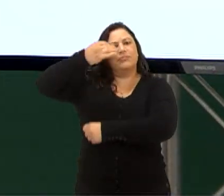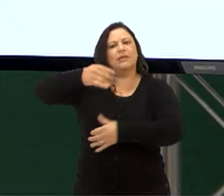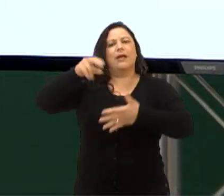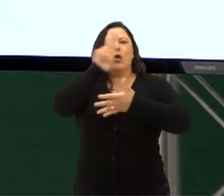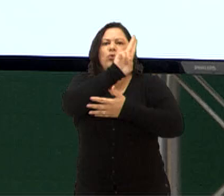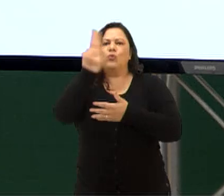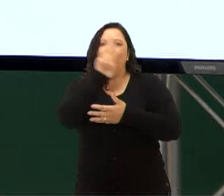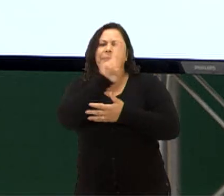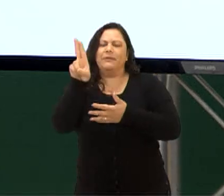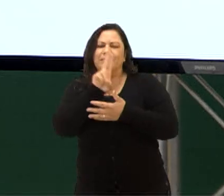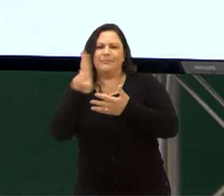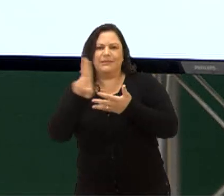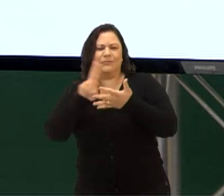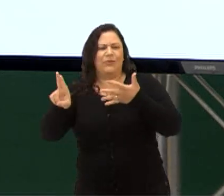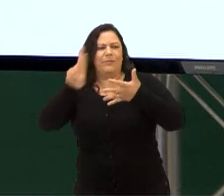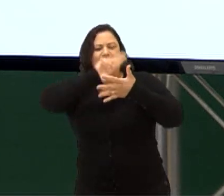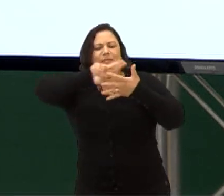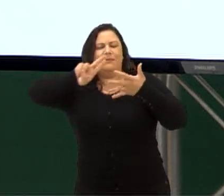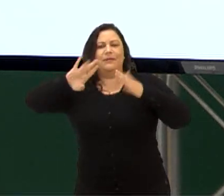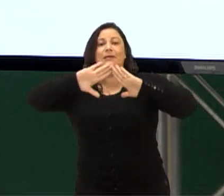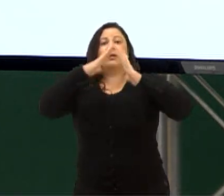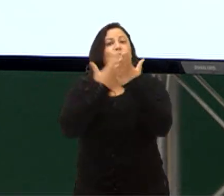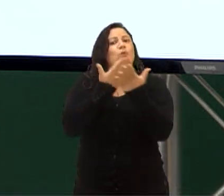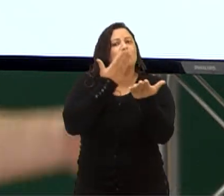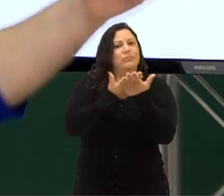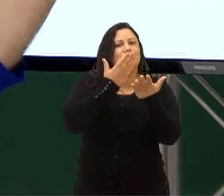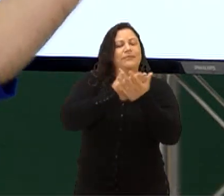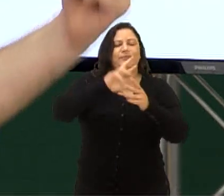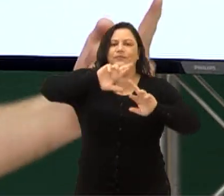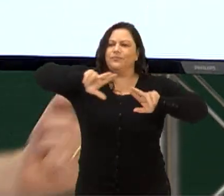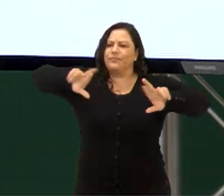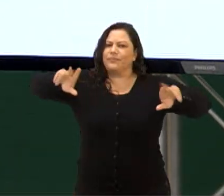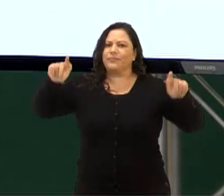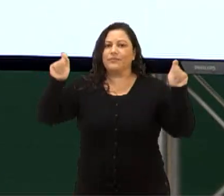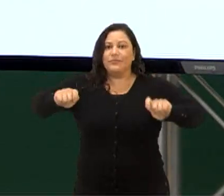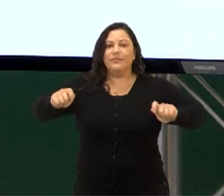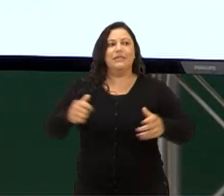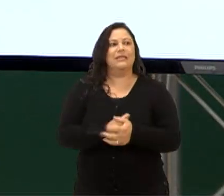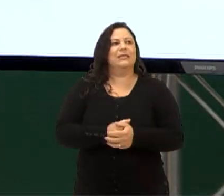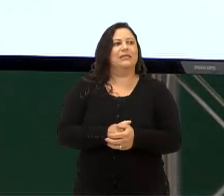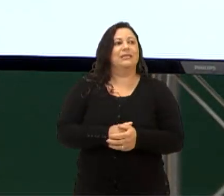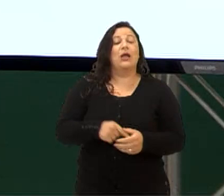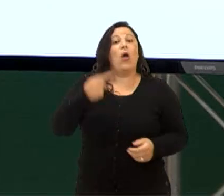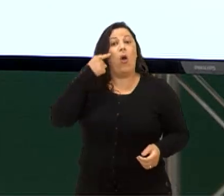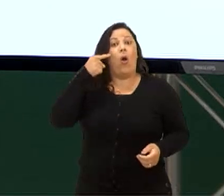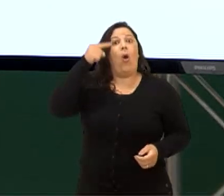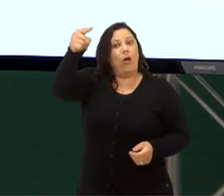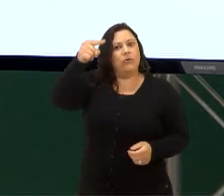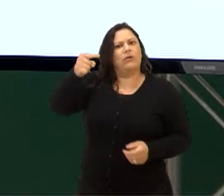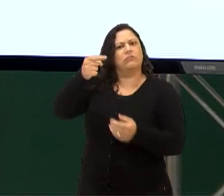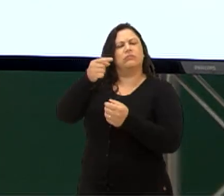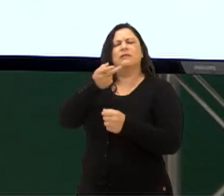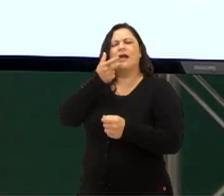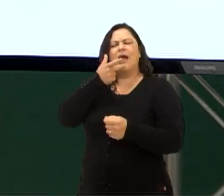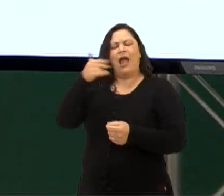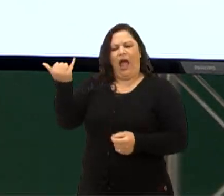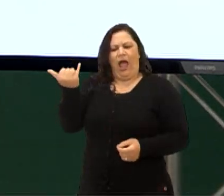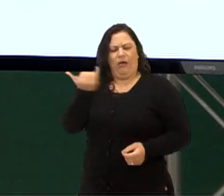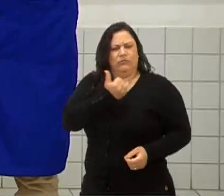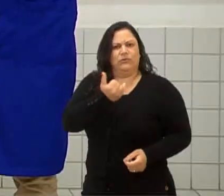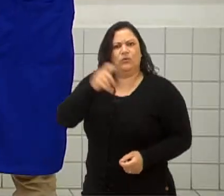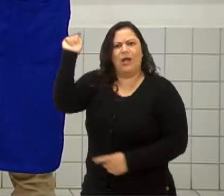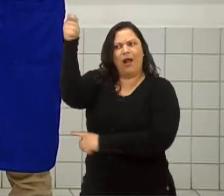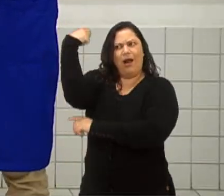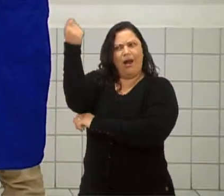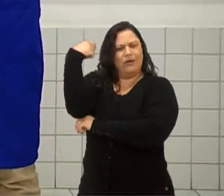Mário. Agora estou fazendo aula na Argentina, a gente está internacional. Olha só, aqui, professor, olha tá?